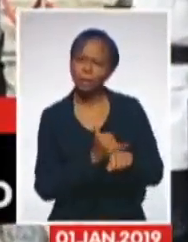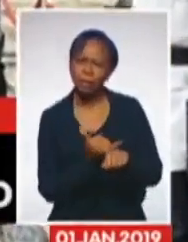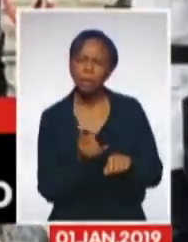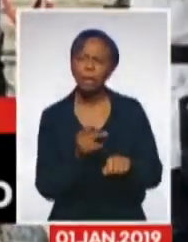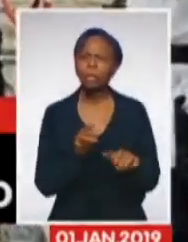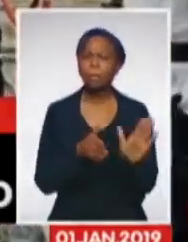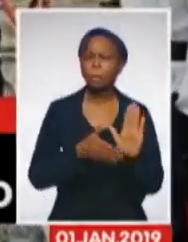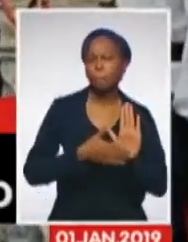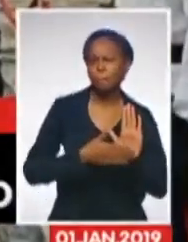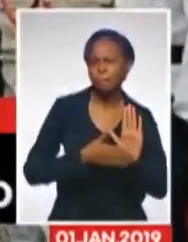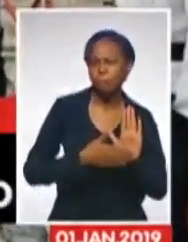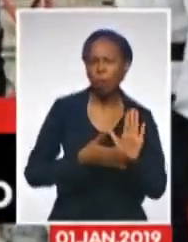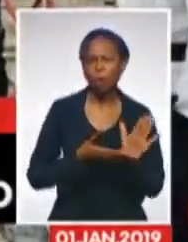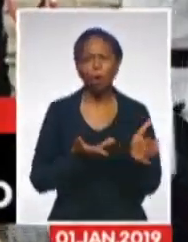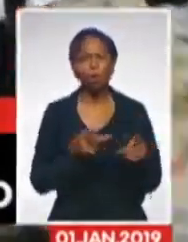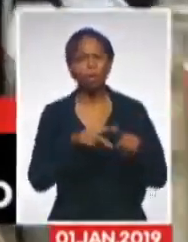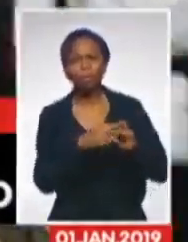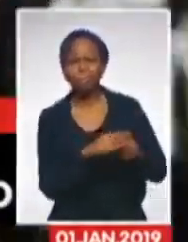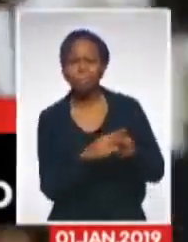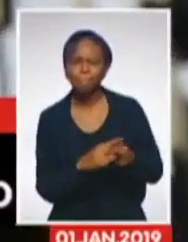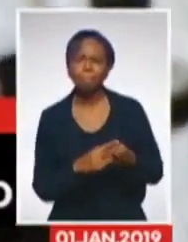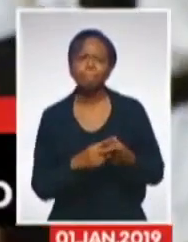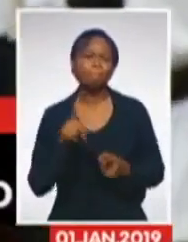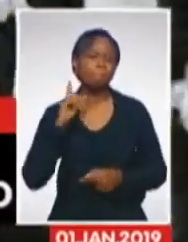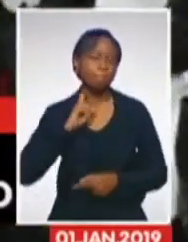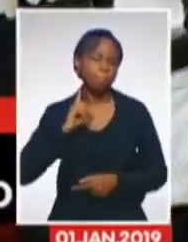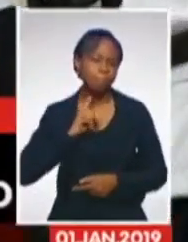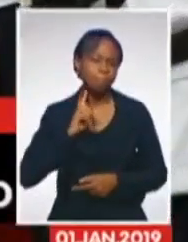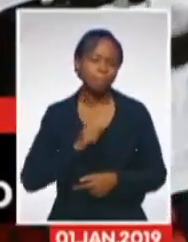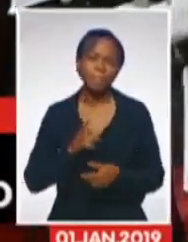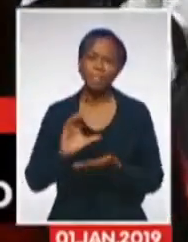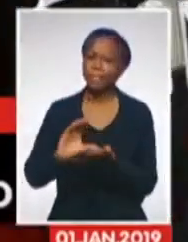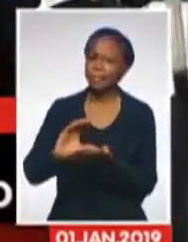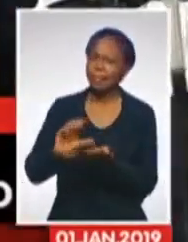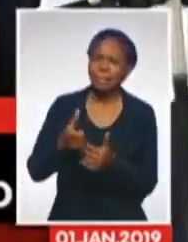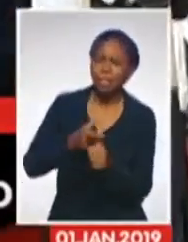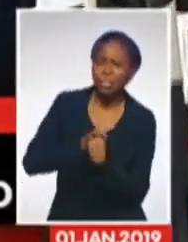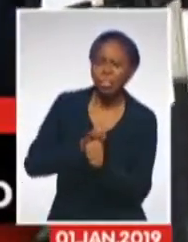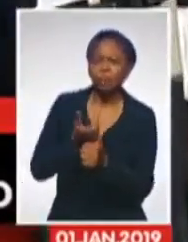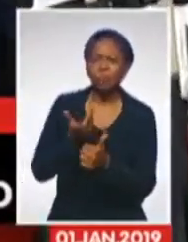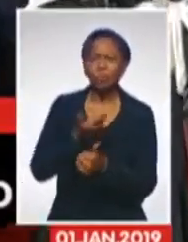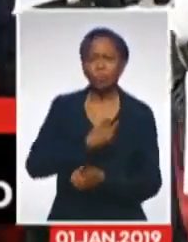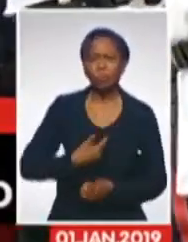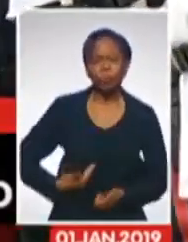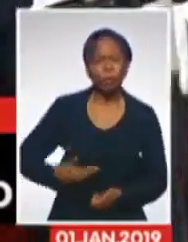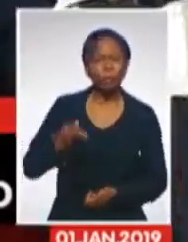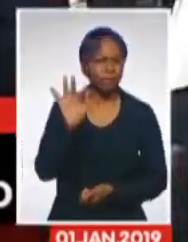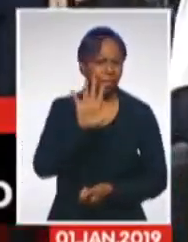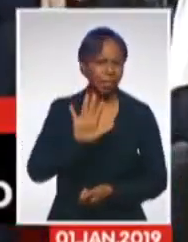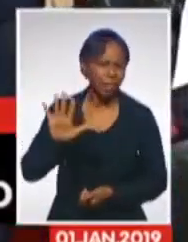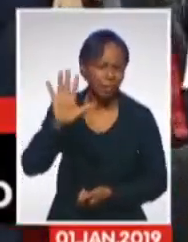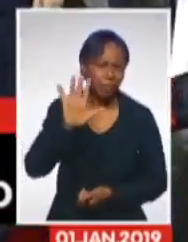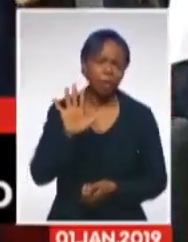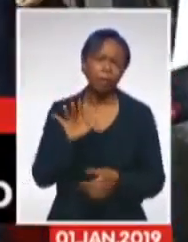Arrumar casa, renegociar a dívida de Minas com o governo federal, tentar atualizar os repasses das prefeituras, criação